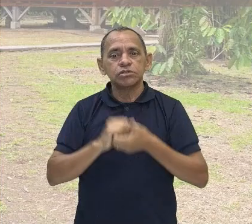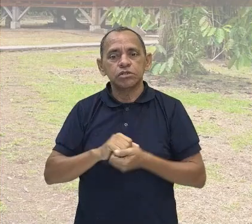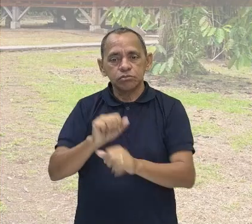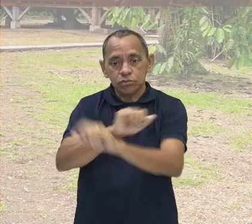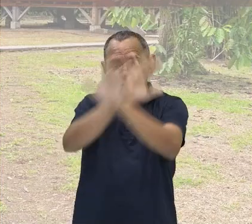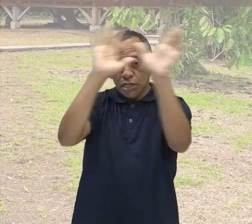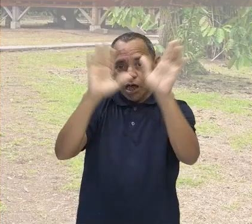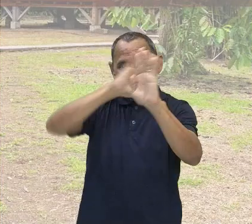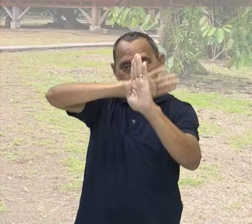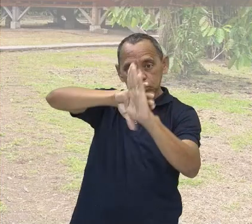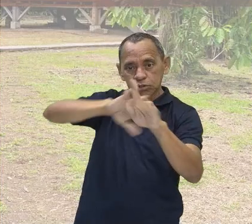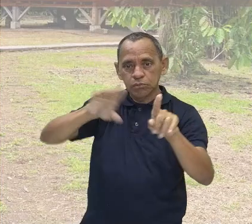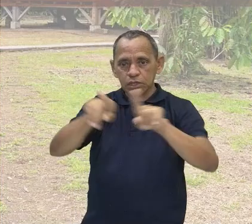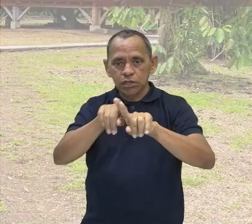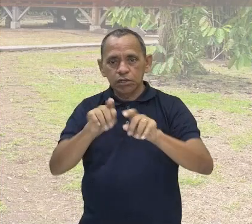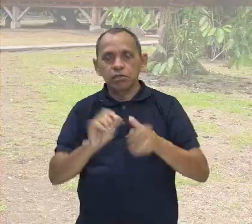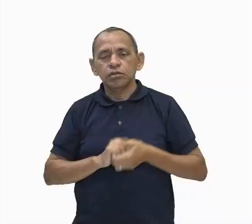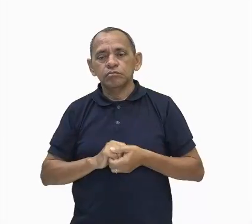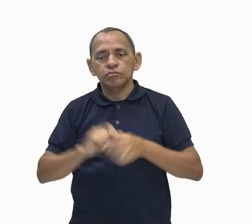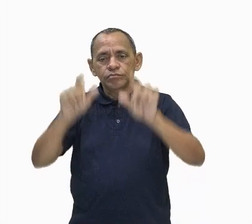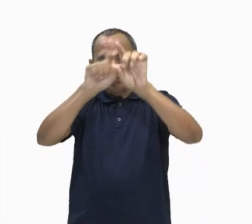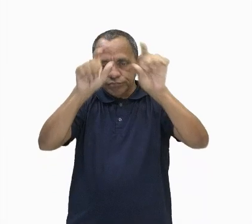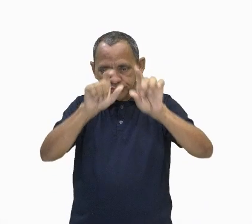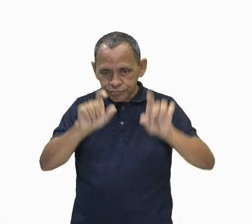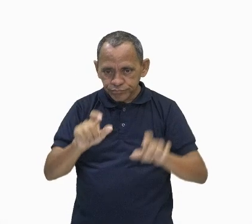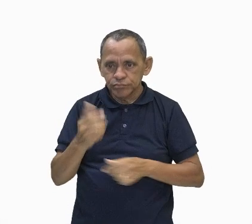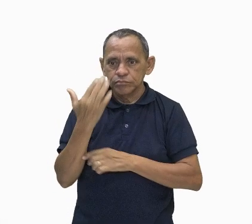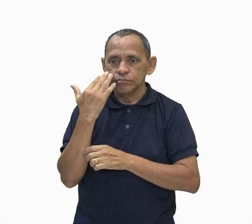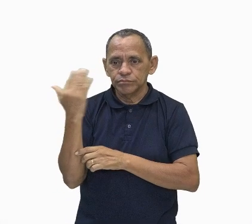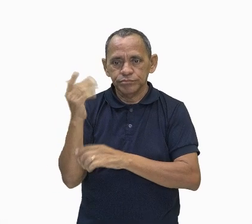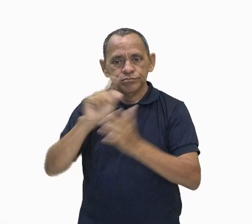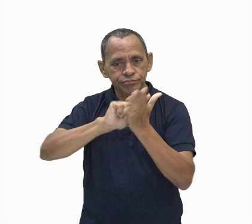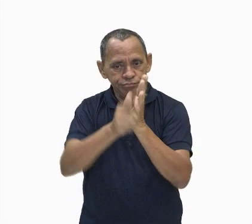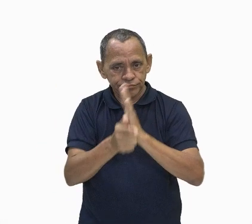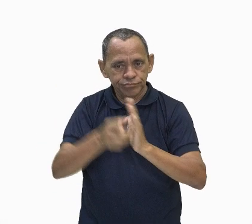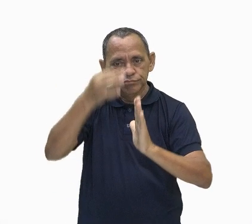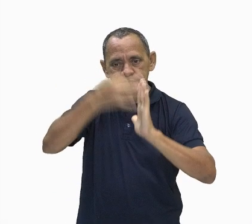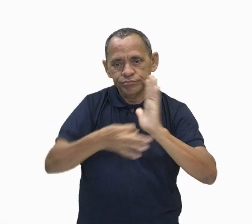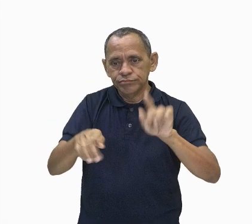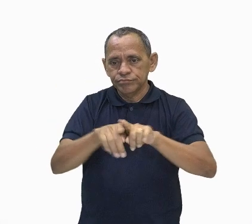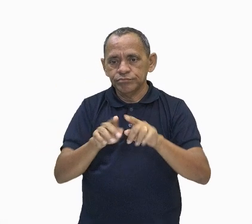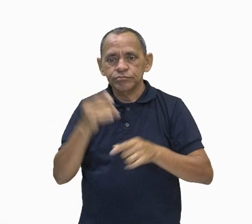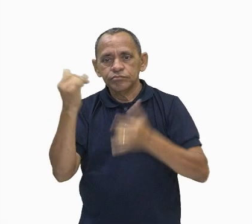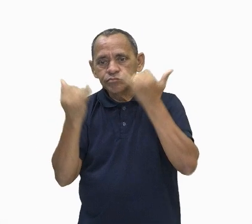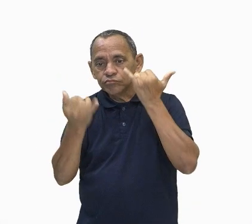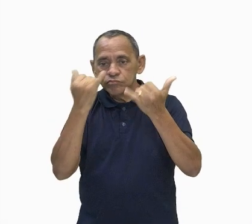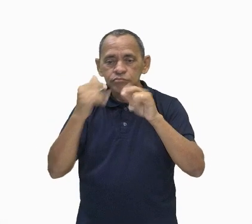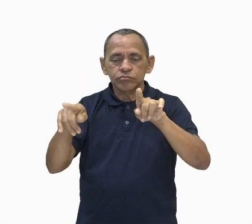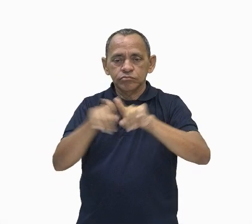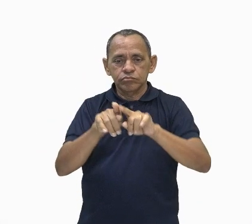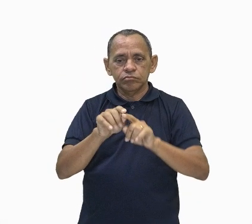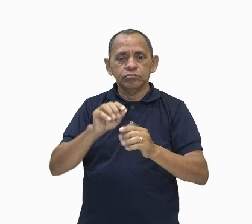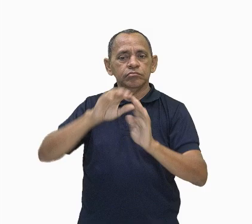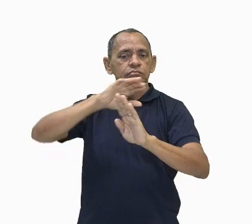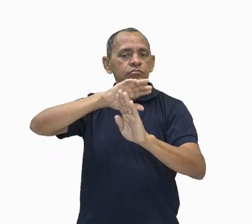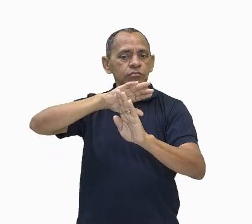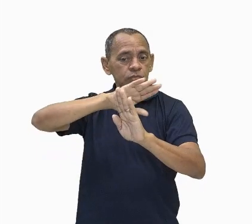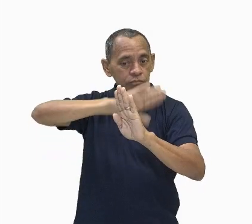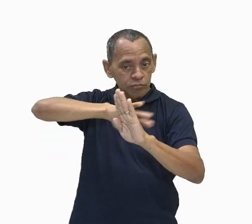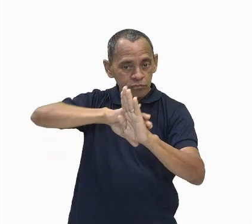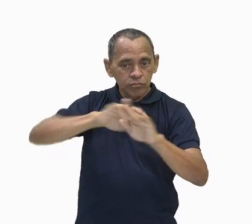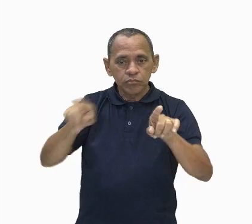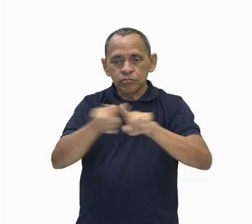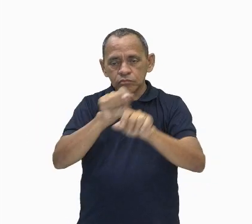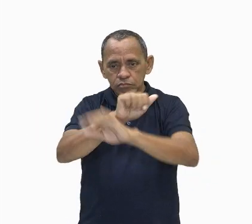em diversos gêneros textuais. Então, olha só. As informações do texto, implícitas e explícitas. Eu falei para você que texto